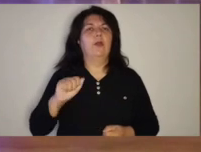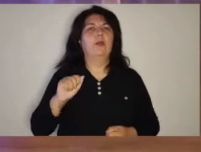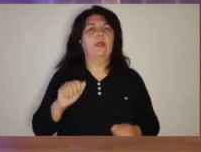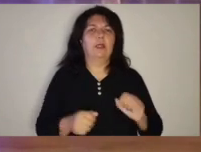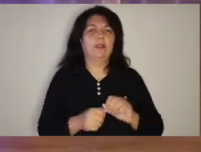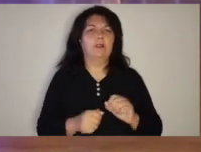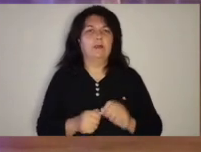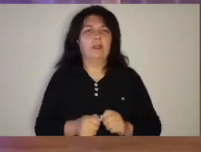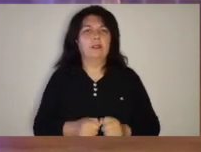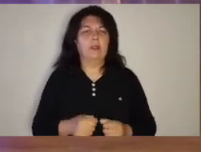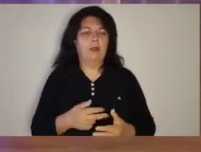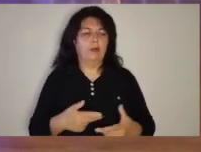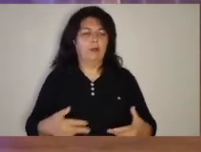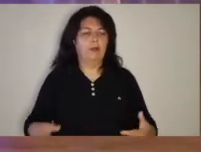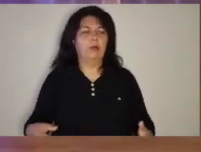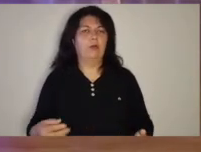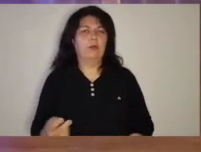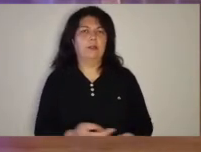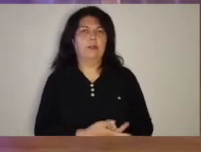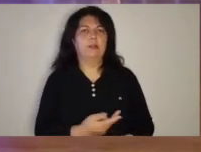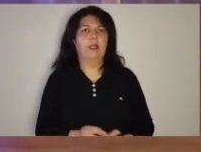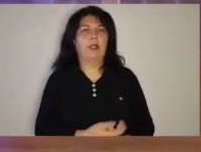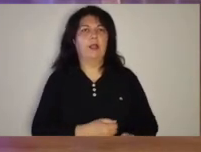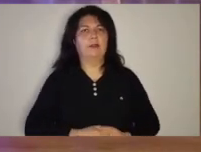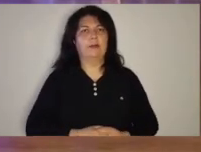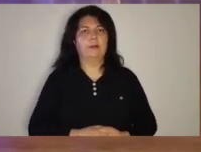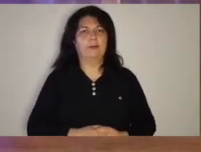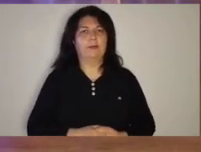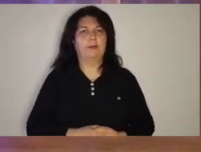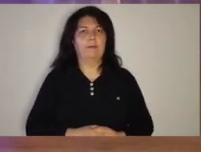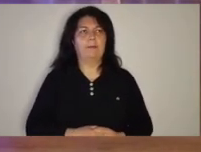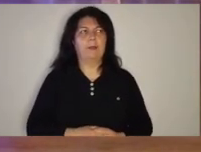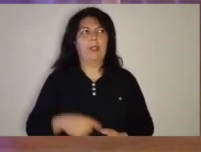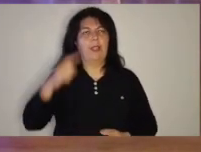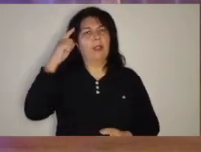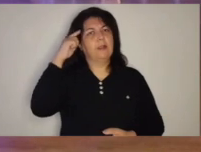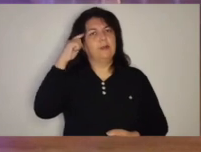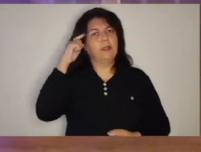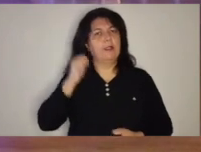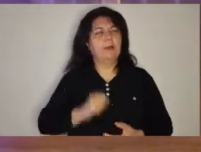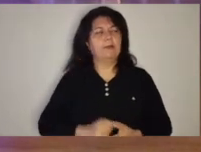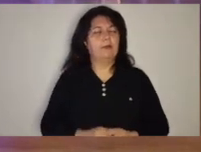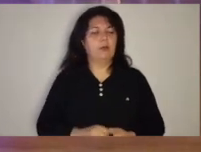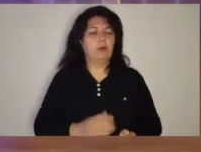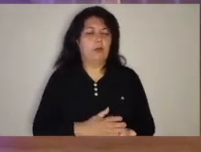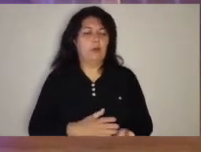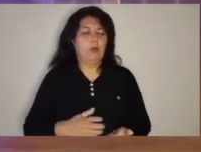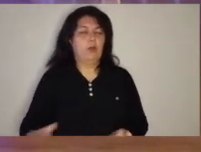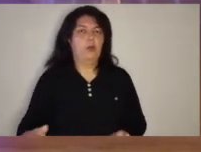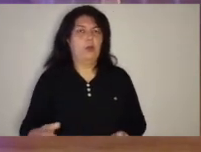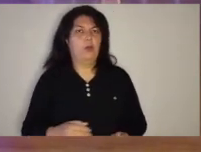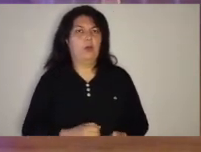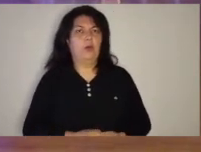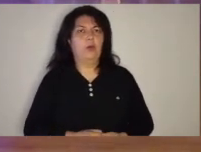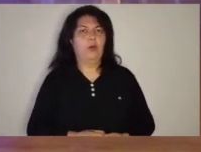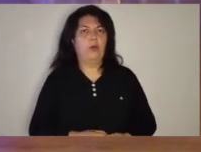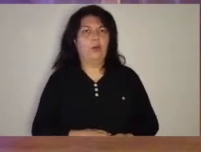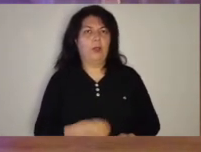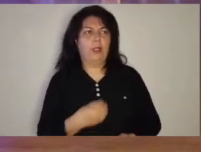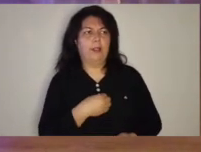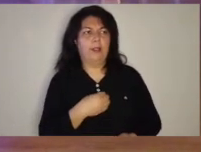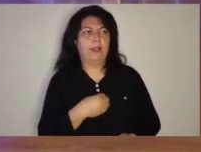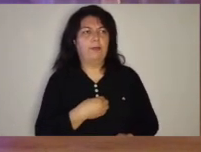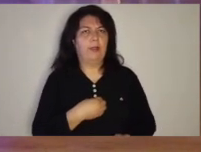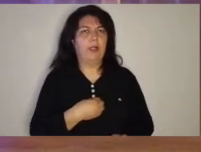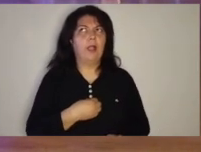aí, quando deu problema, abriram lá a Bíblia no Salmo 91 e falaram: agora vai dar tudo certo. Não adianta,